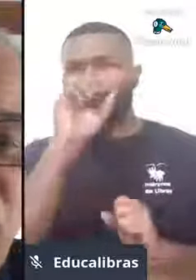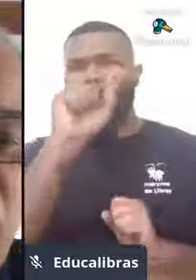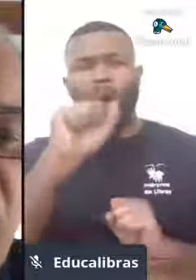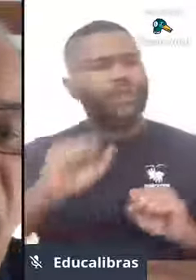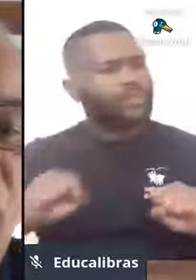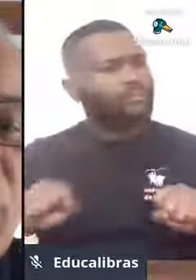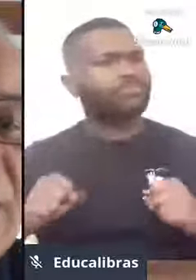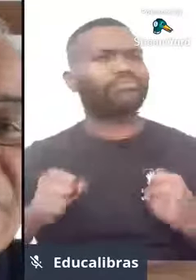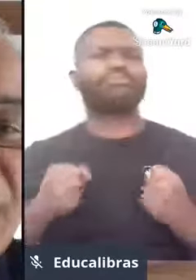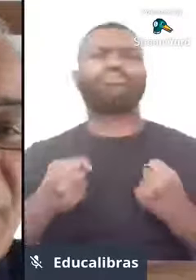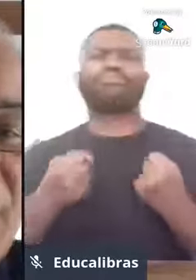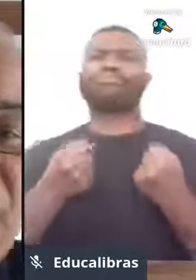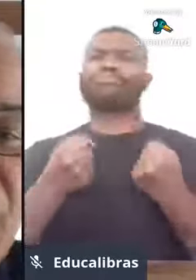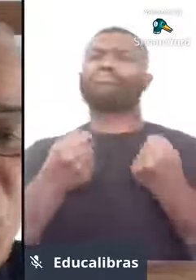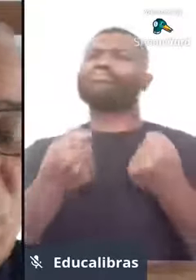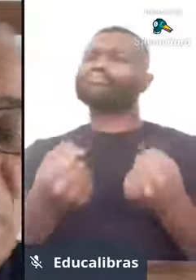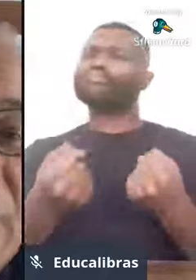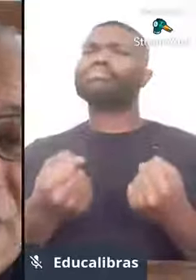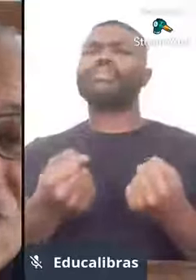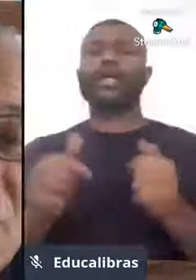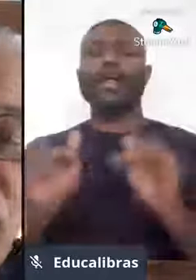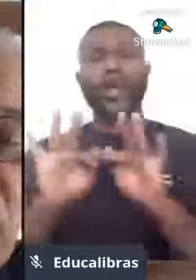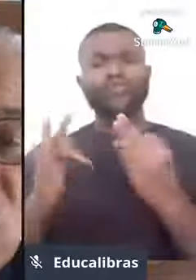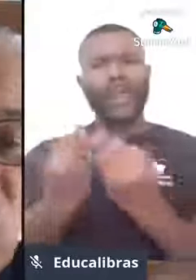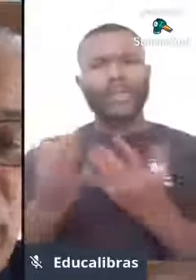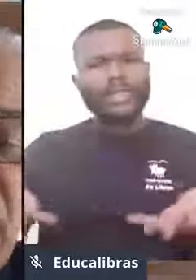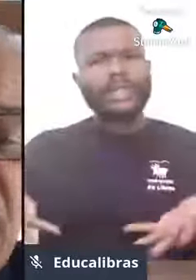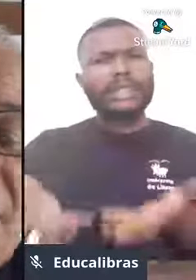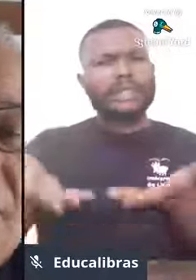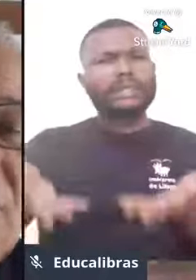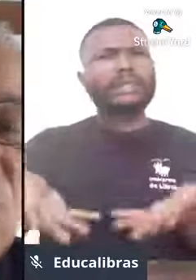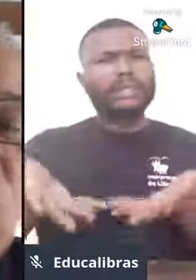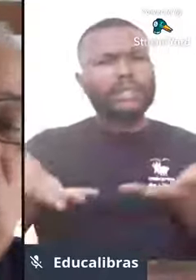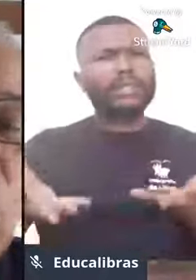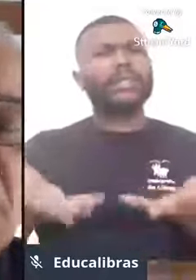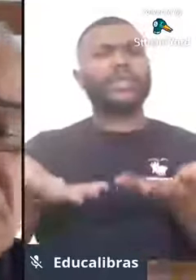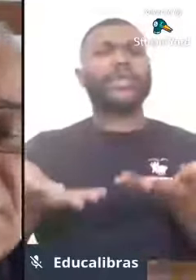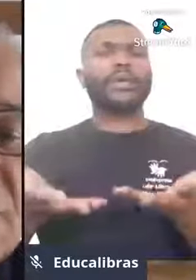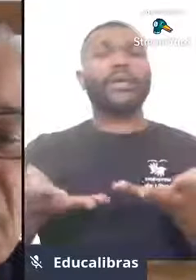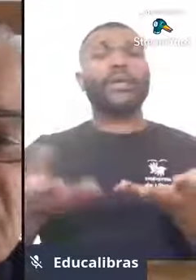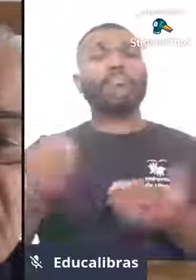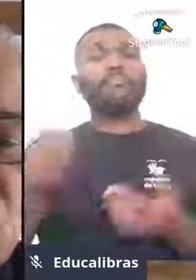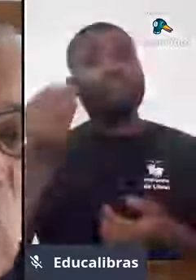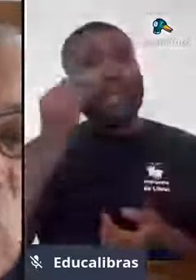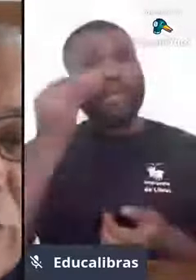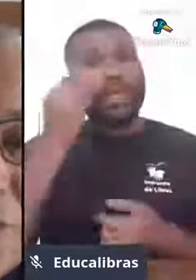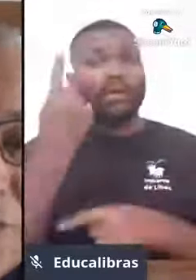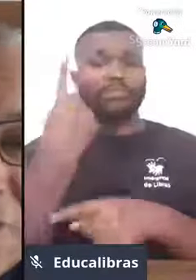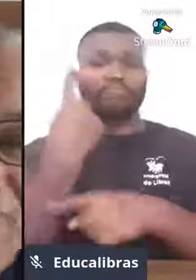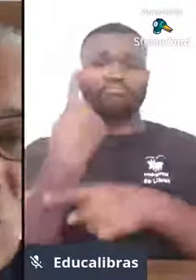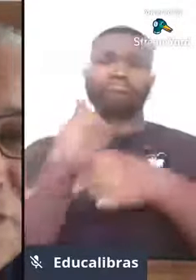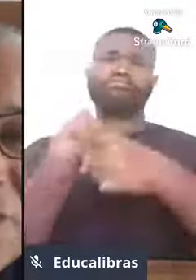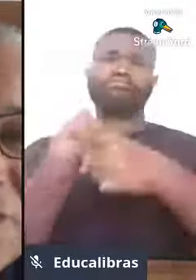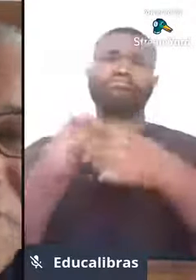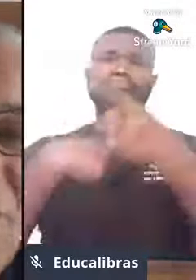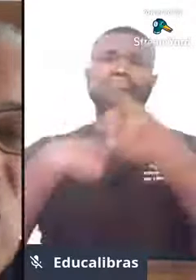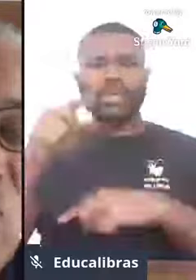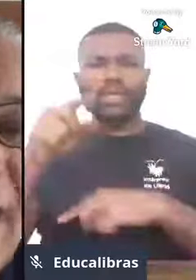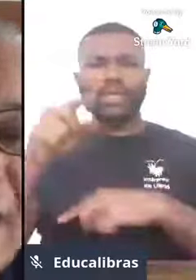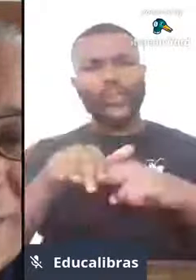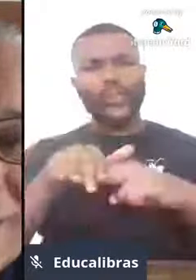um empurrão por parte da família muito grande para superar todas as dores, todas